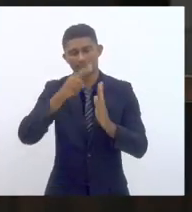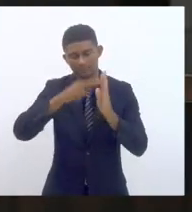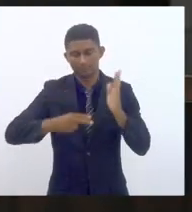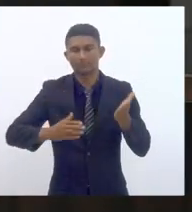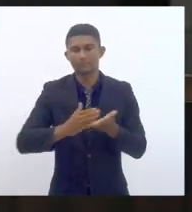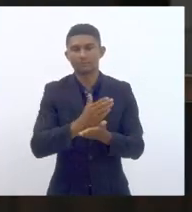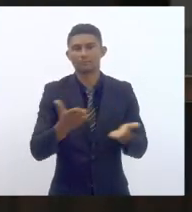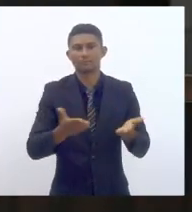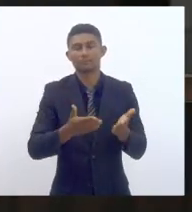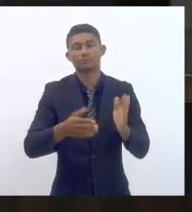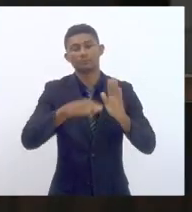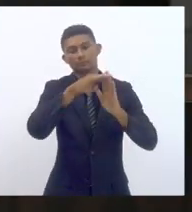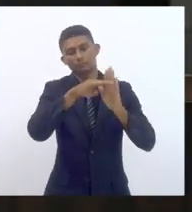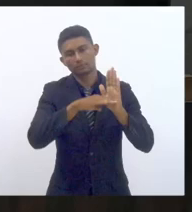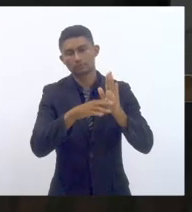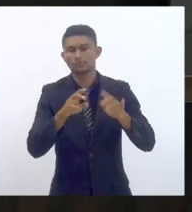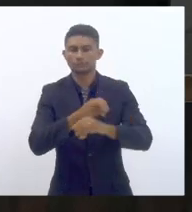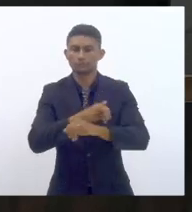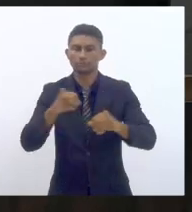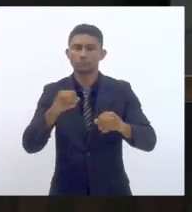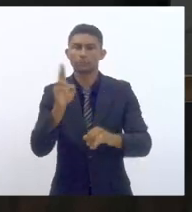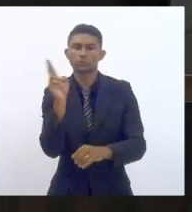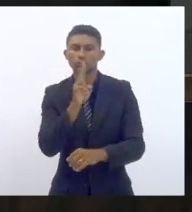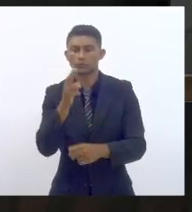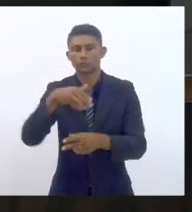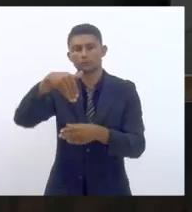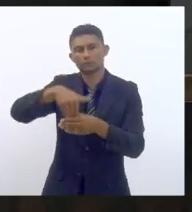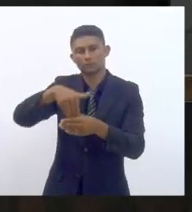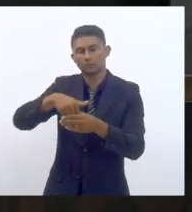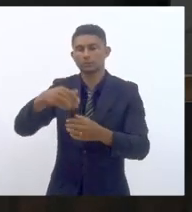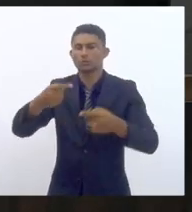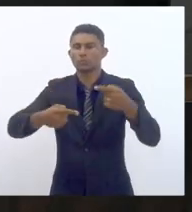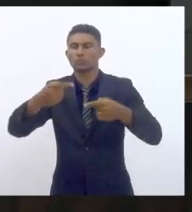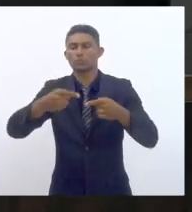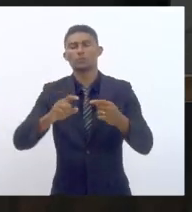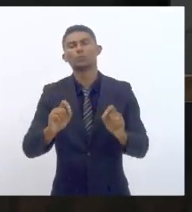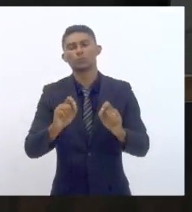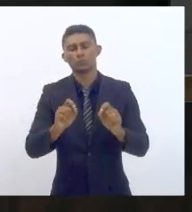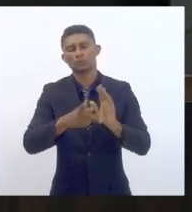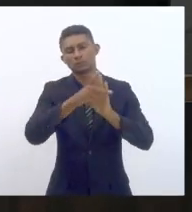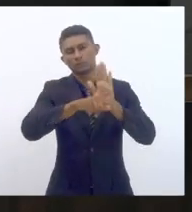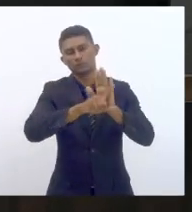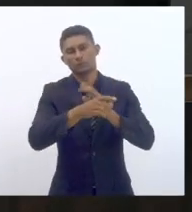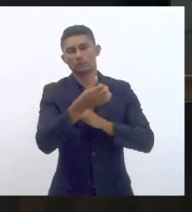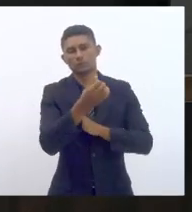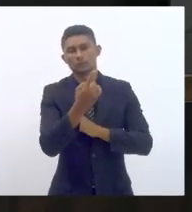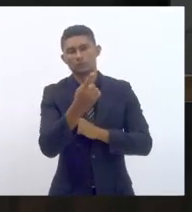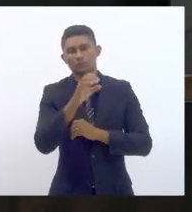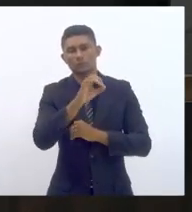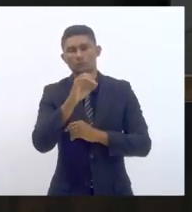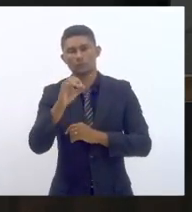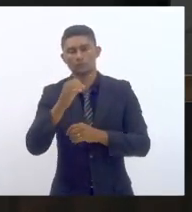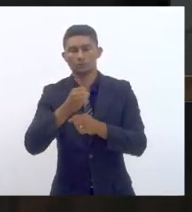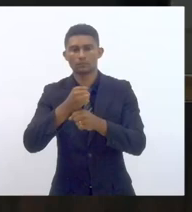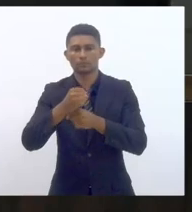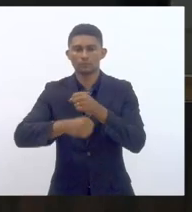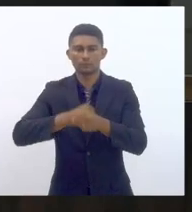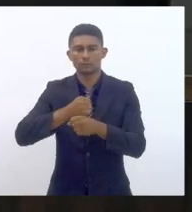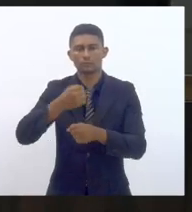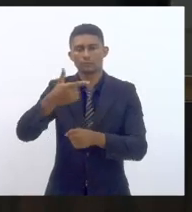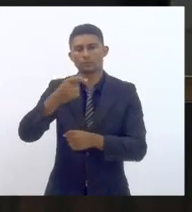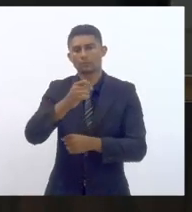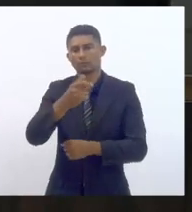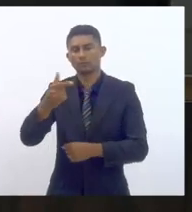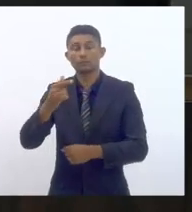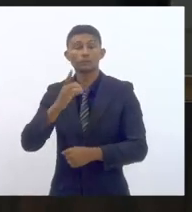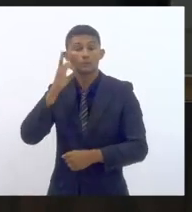extraordinária. Anuncio, em regime de urgência, em votação, em discussão única, projeto de lei 6100 de 22, de autoria do deputado Rodrigo